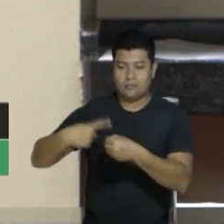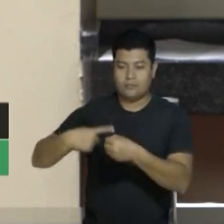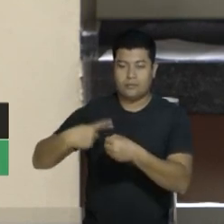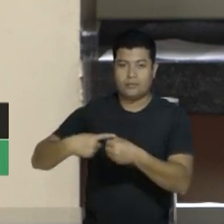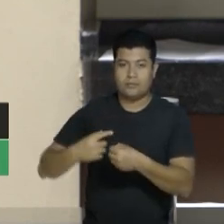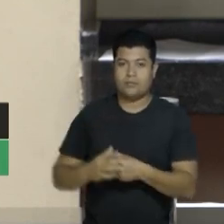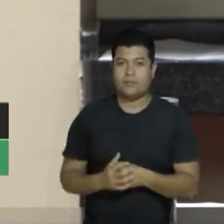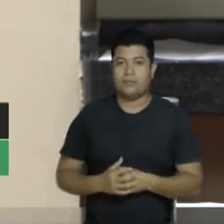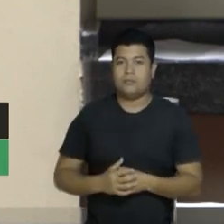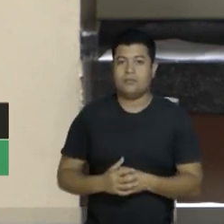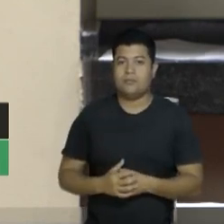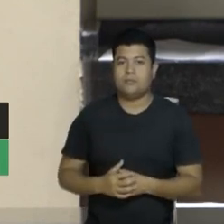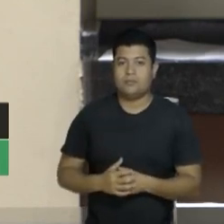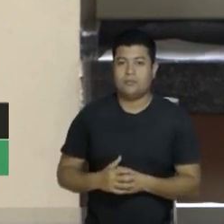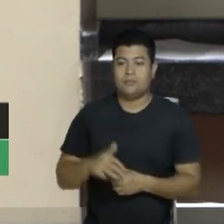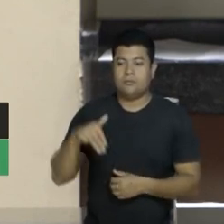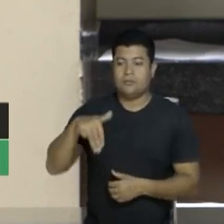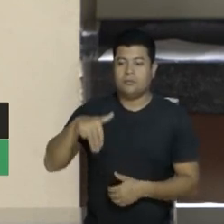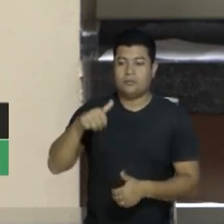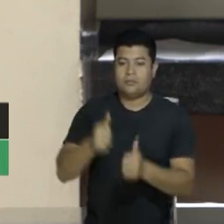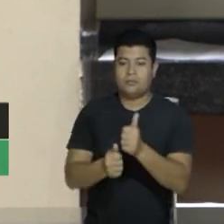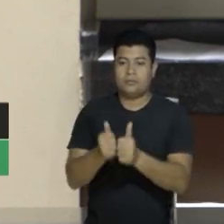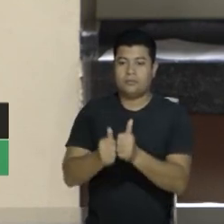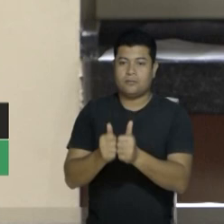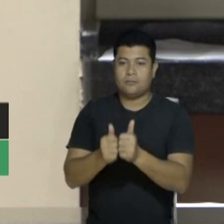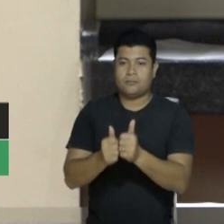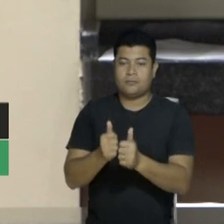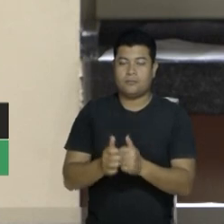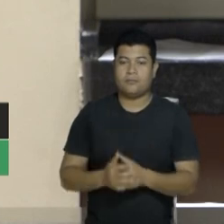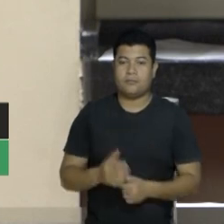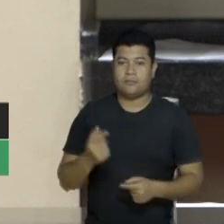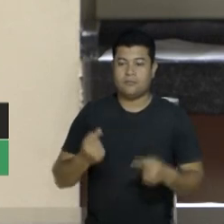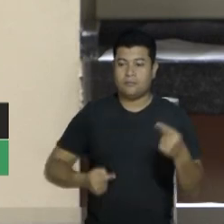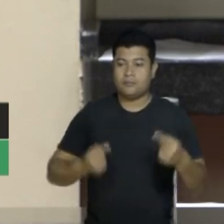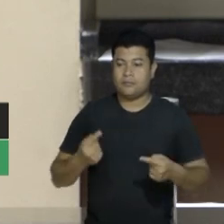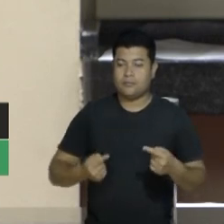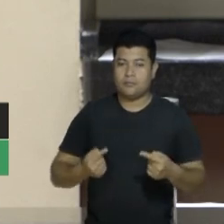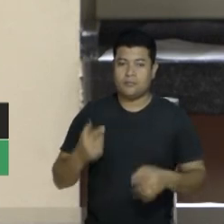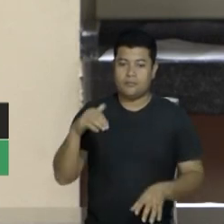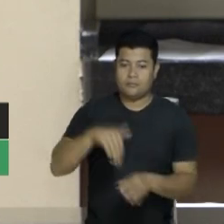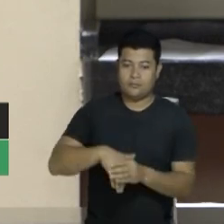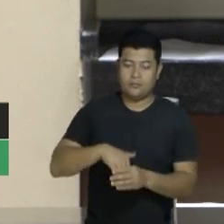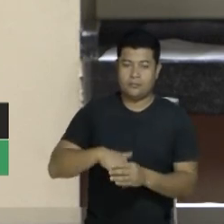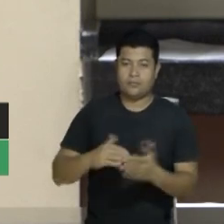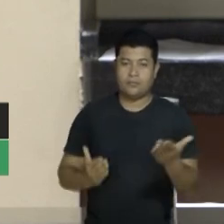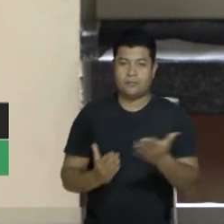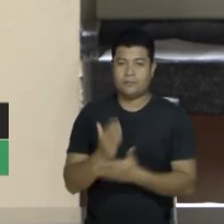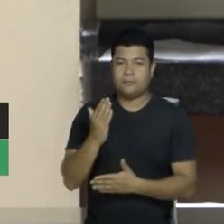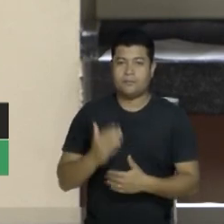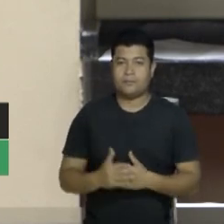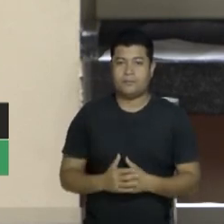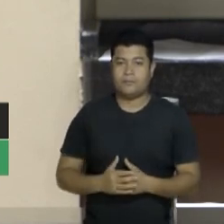de Massaranduba. Em discussão, em votação, aprovado.